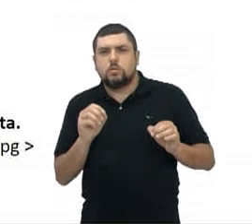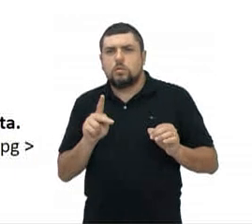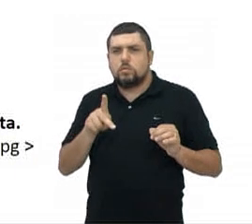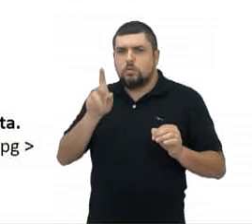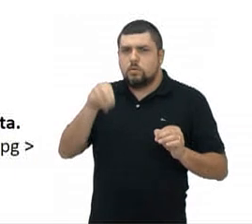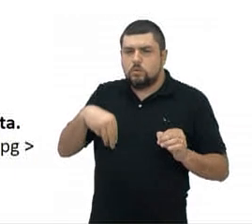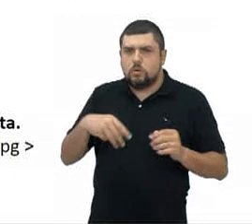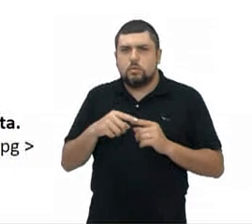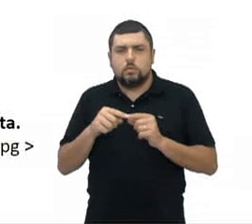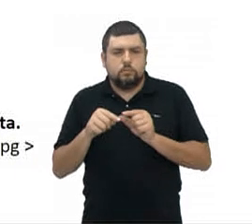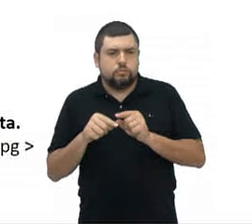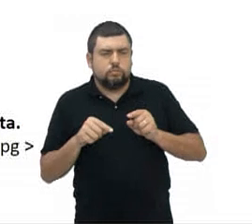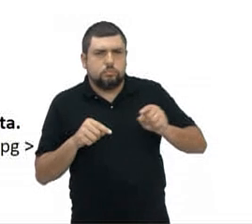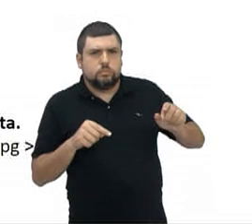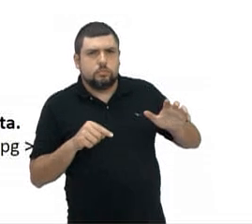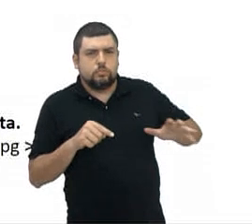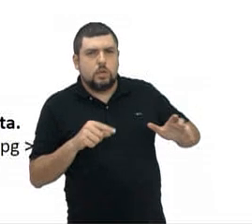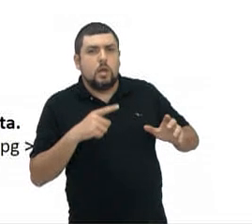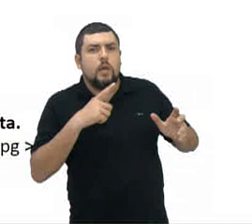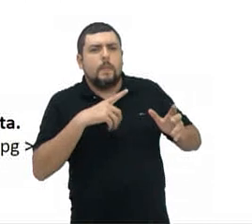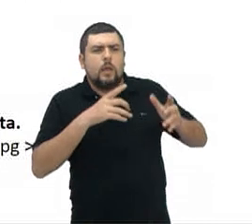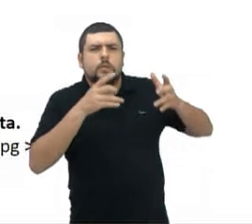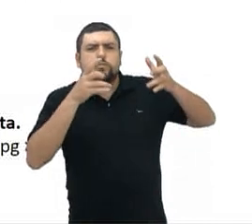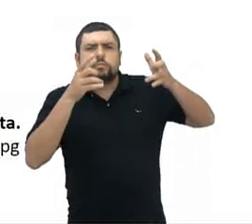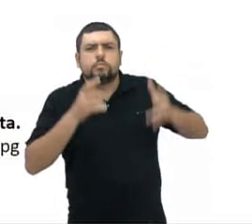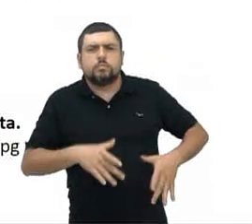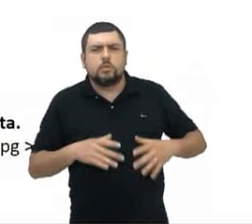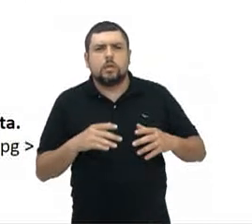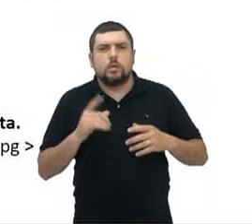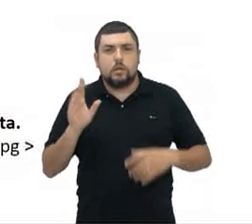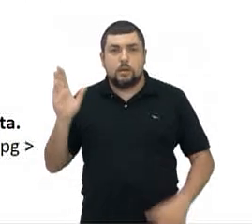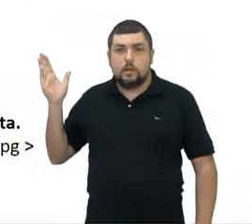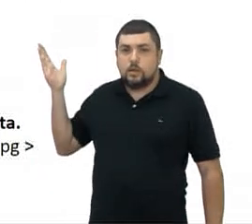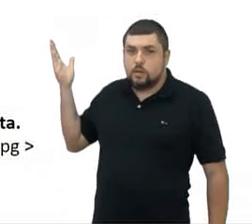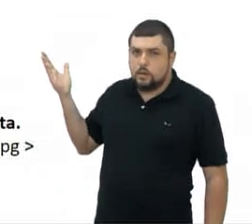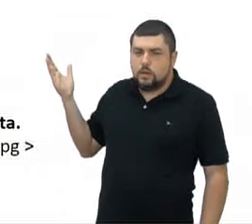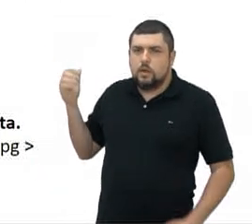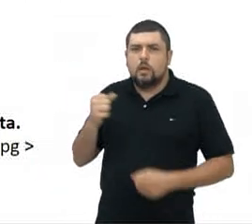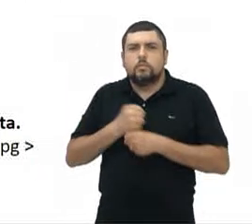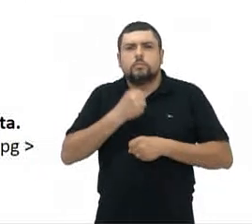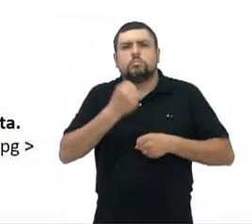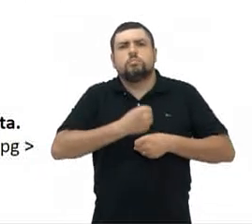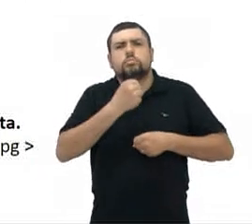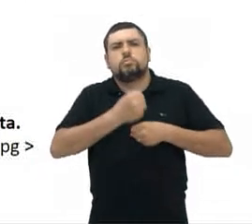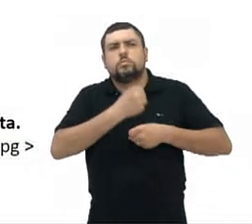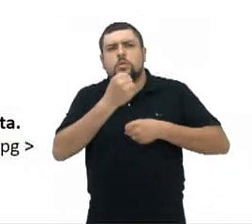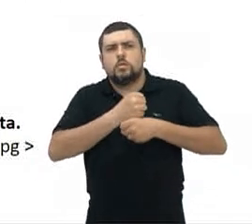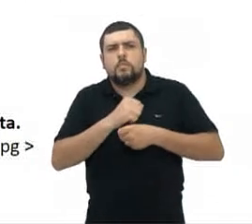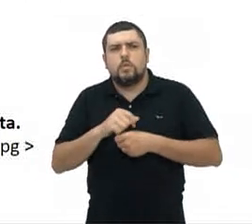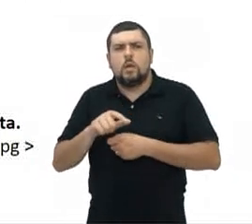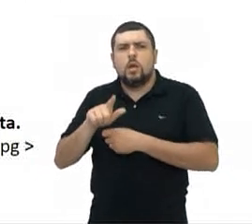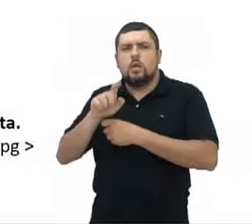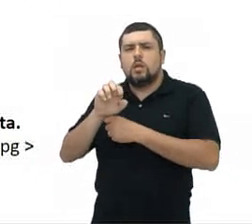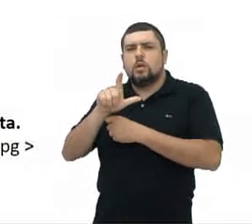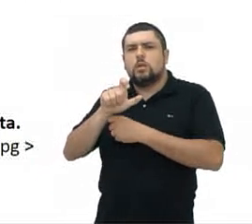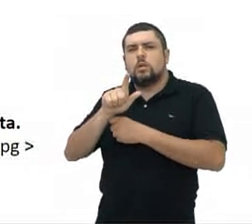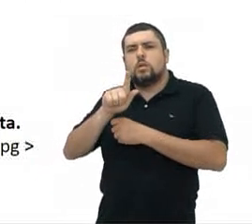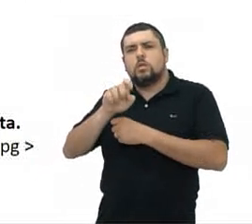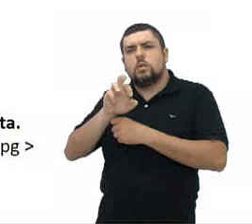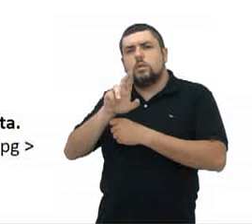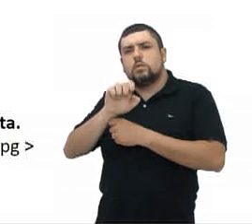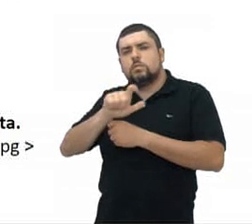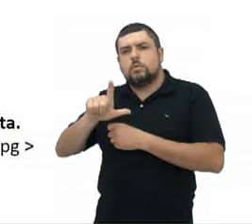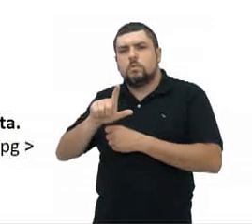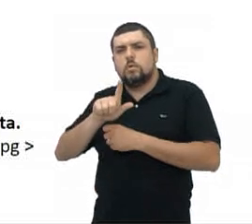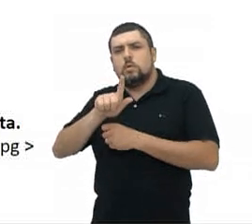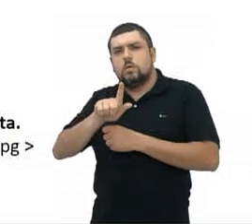têm vestígios do templo de Amon ou da região do sítio arqueológico Jebel Barkal. Então aqui a montanha se chama